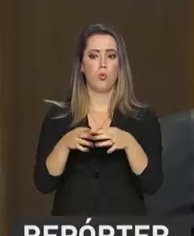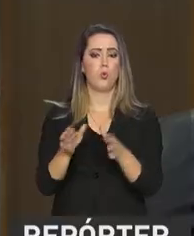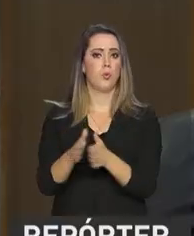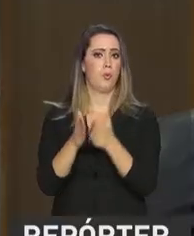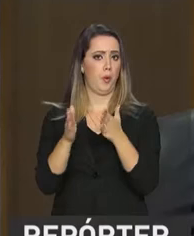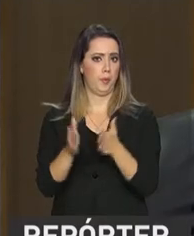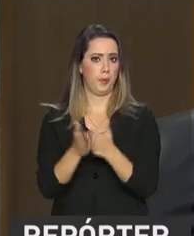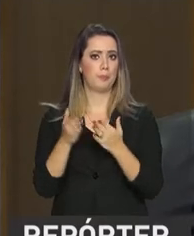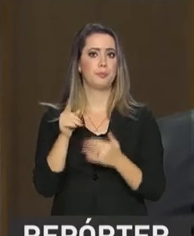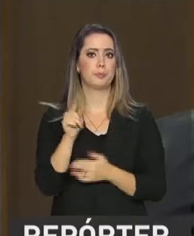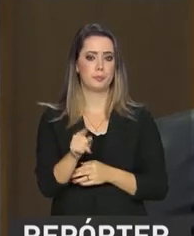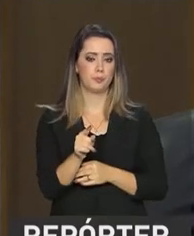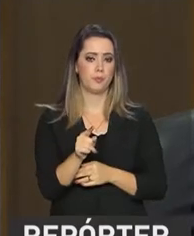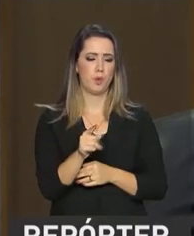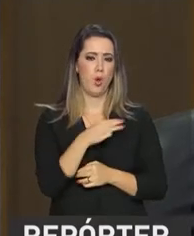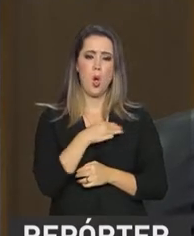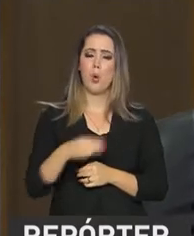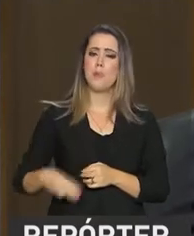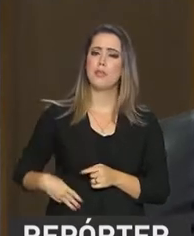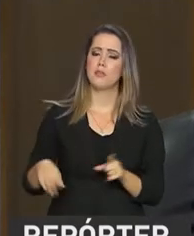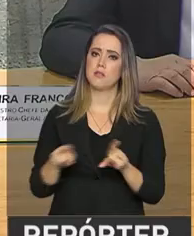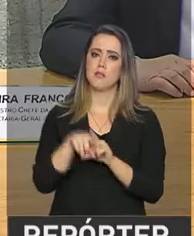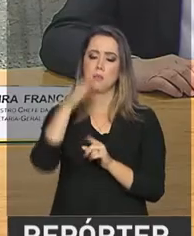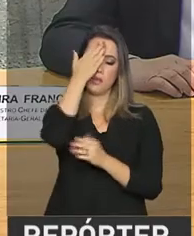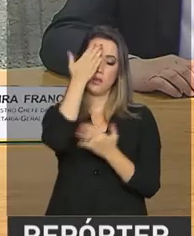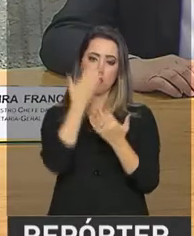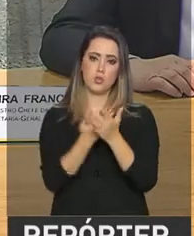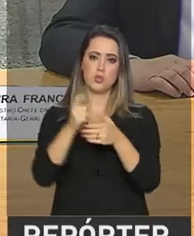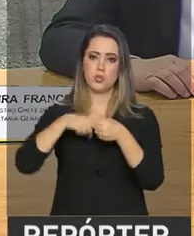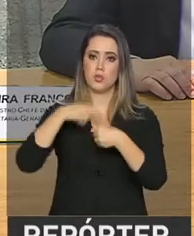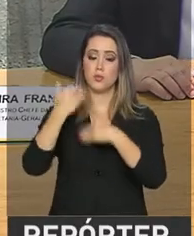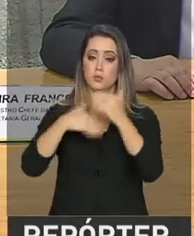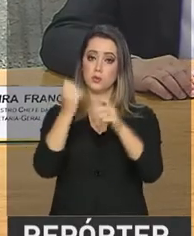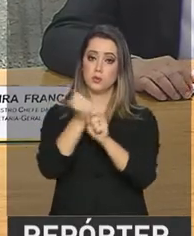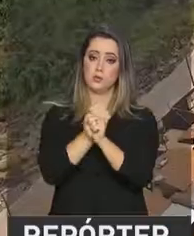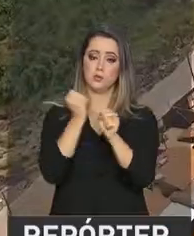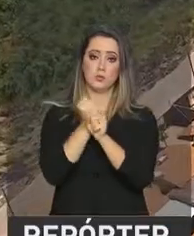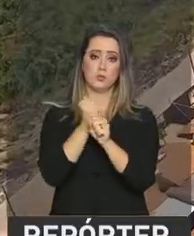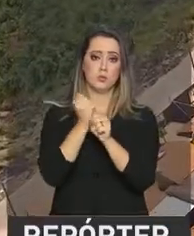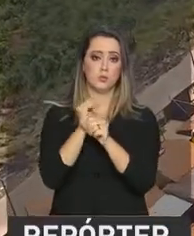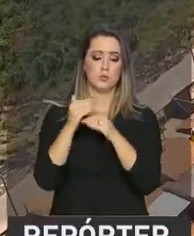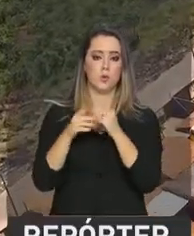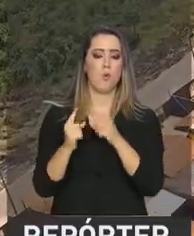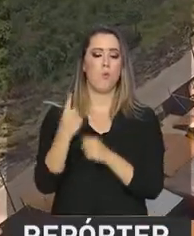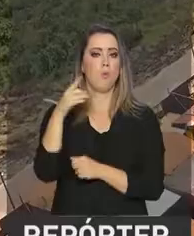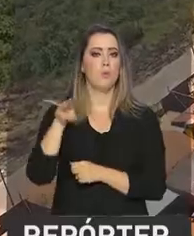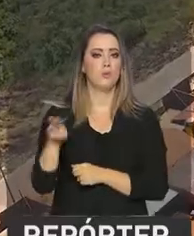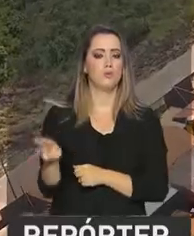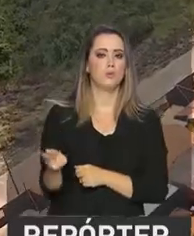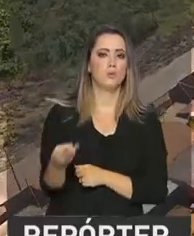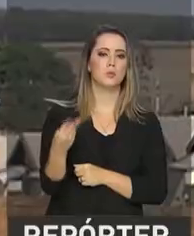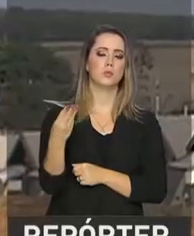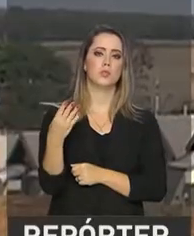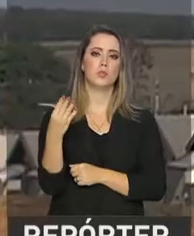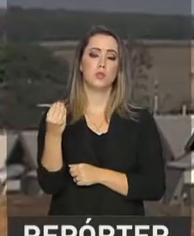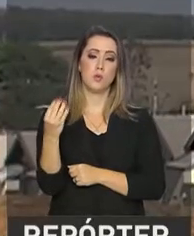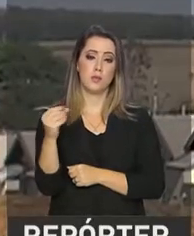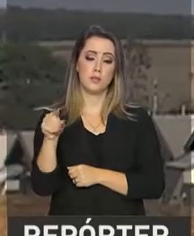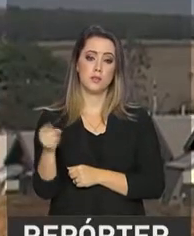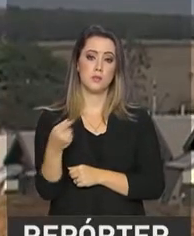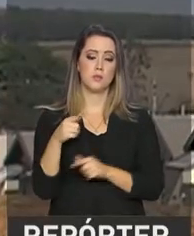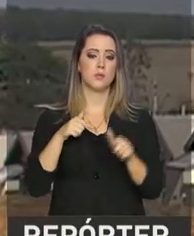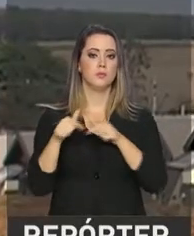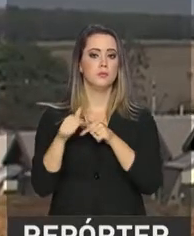o ministro moreira franco acredita que a retomada de investimentos no programa vai gerar 1 milhão e 400 mil empregos